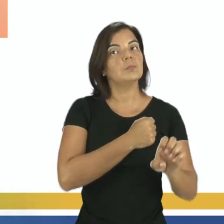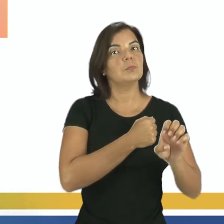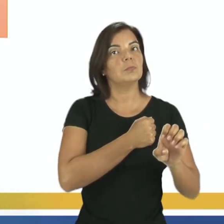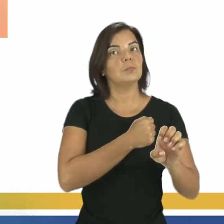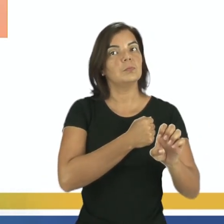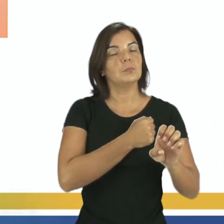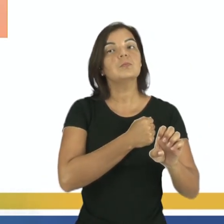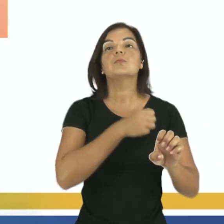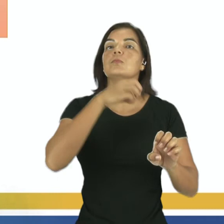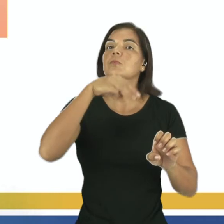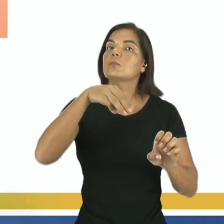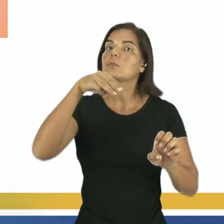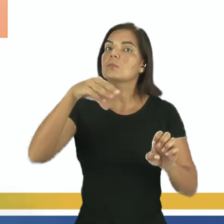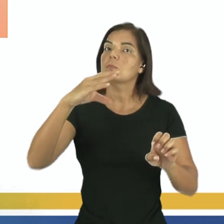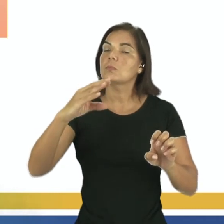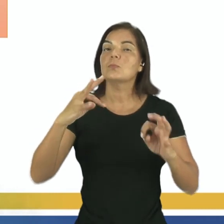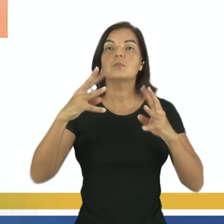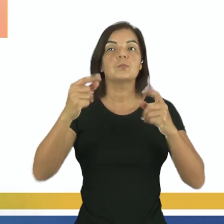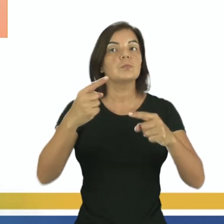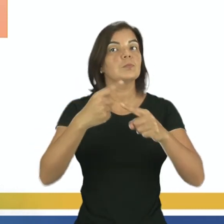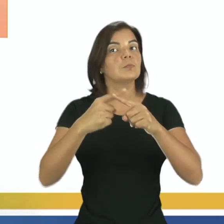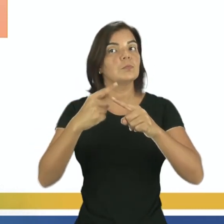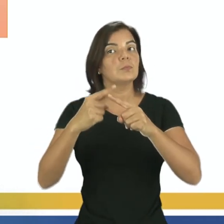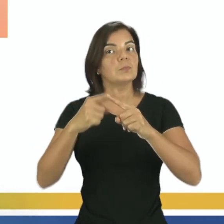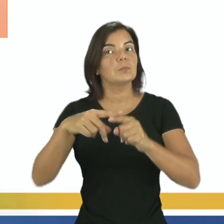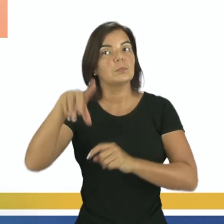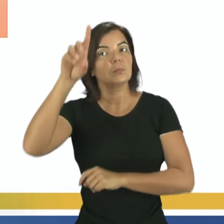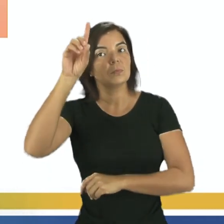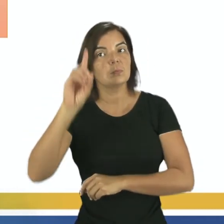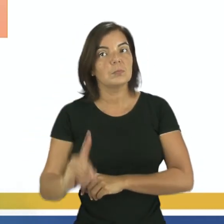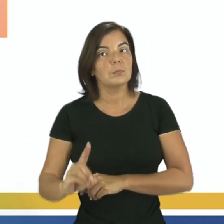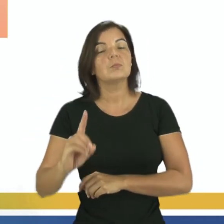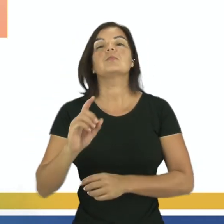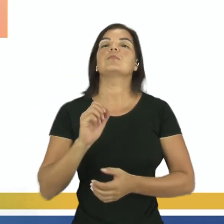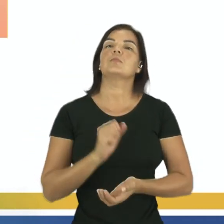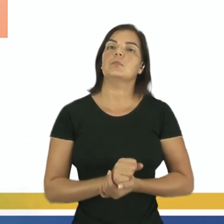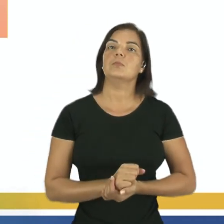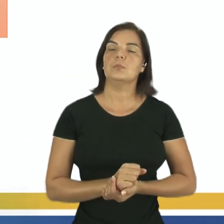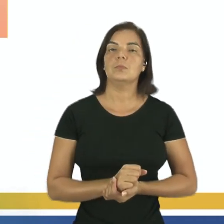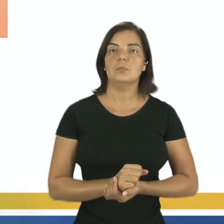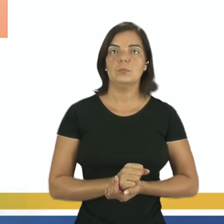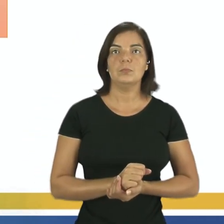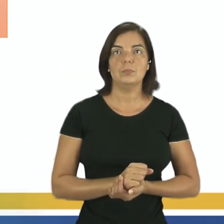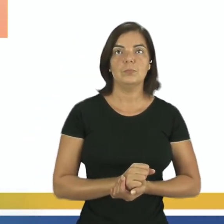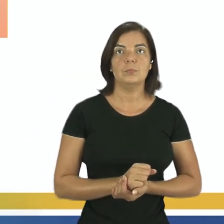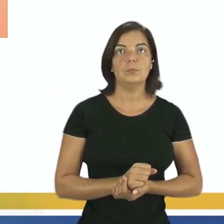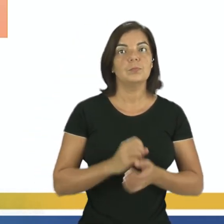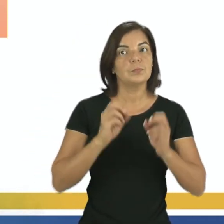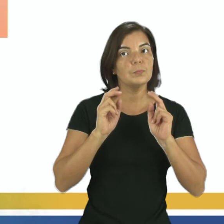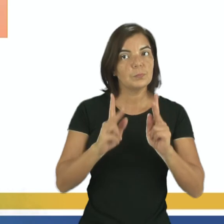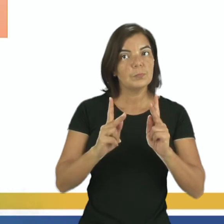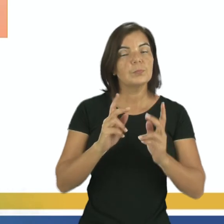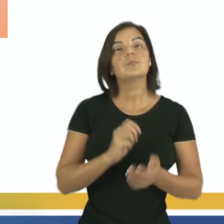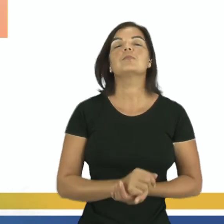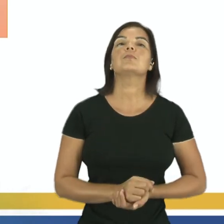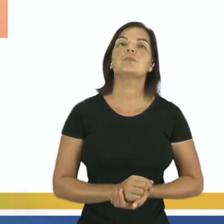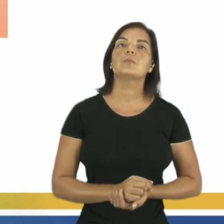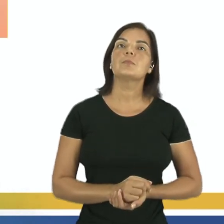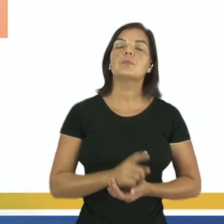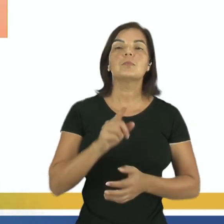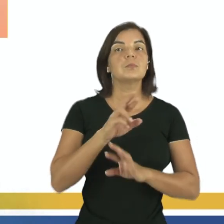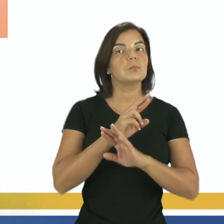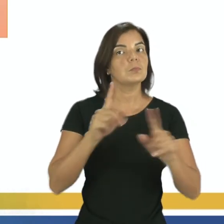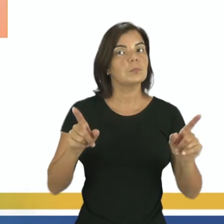O MMC, a gente multiplica todos os números primos utilizados na decomposição, ok? Então